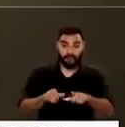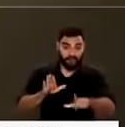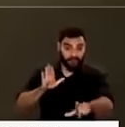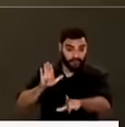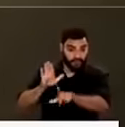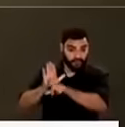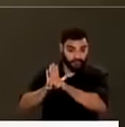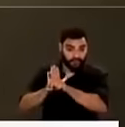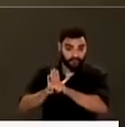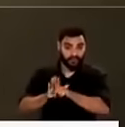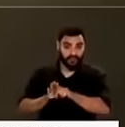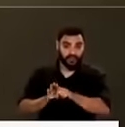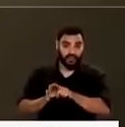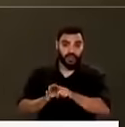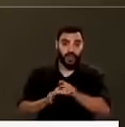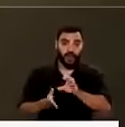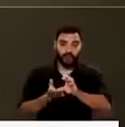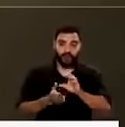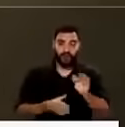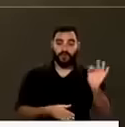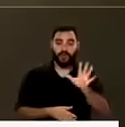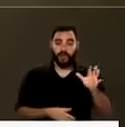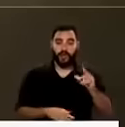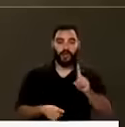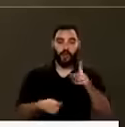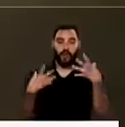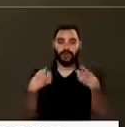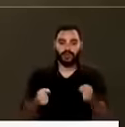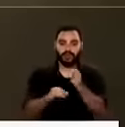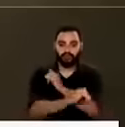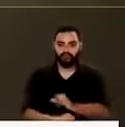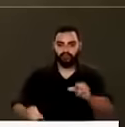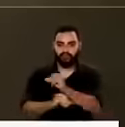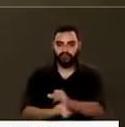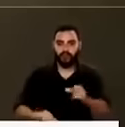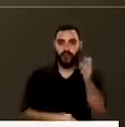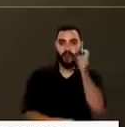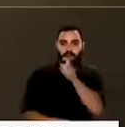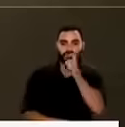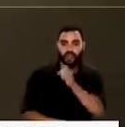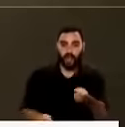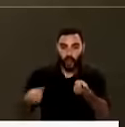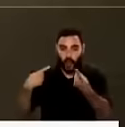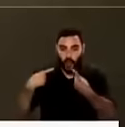não autoriza que se propaguem mentiras que atentem contra a